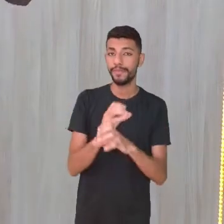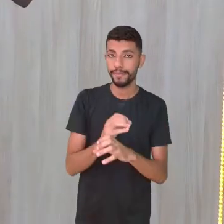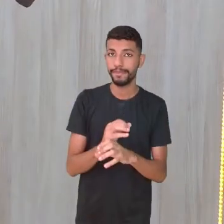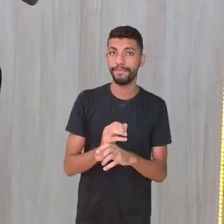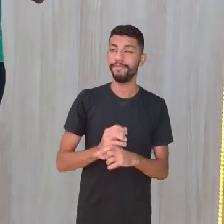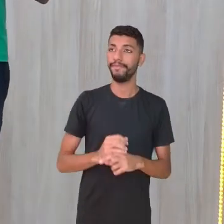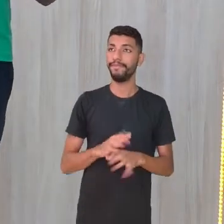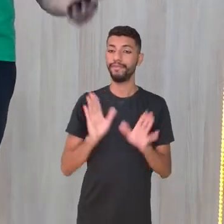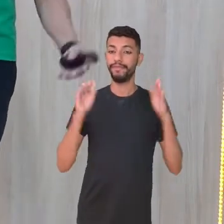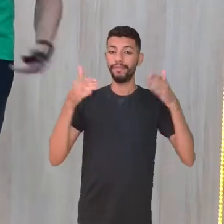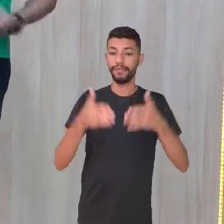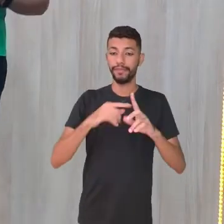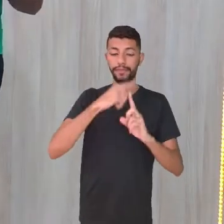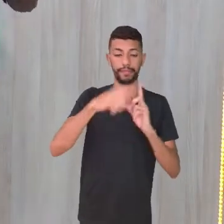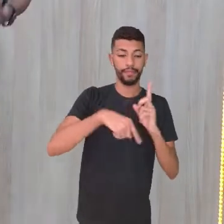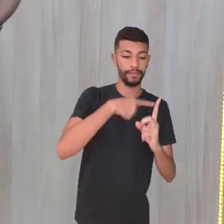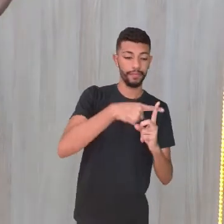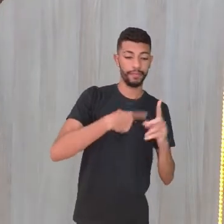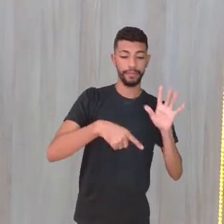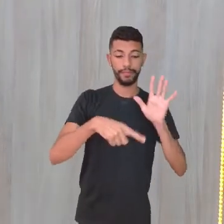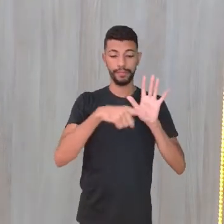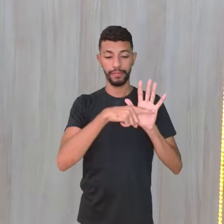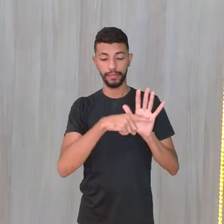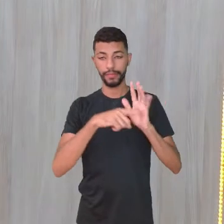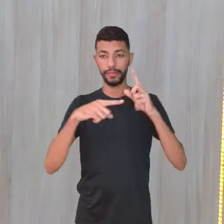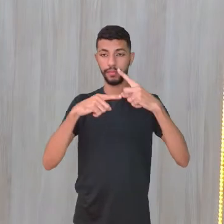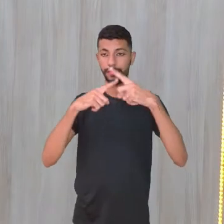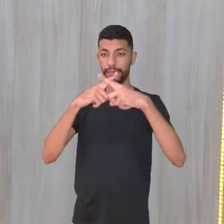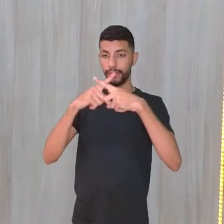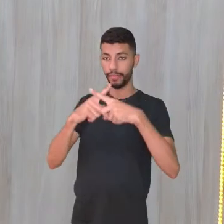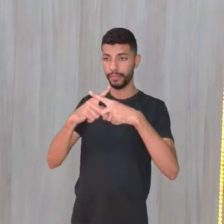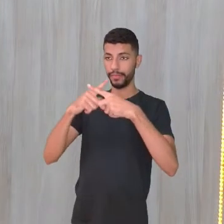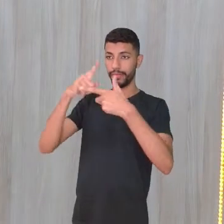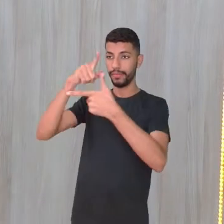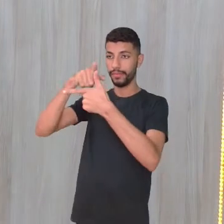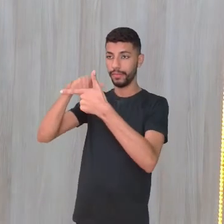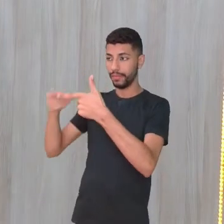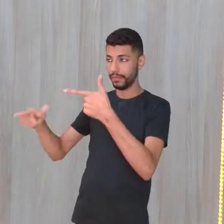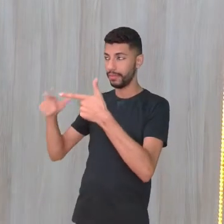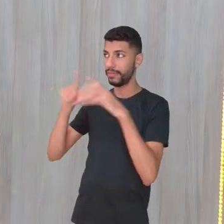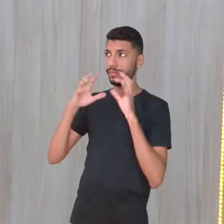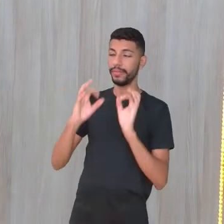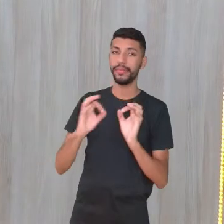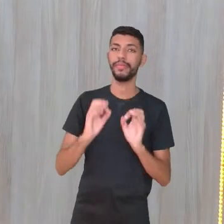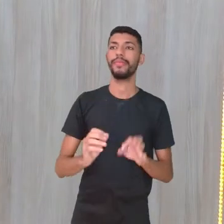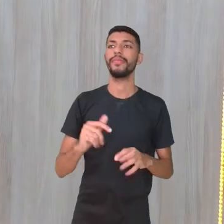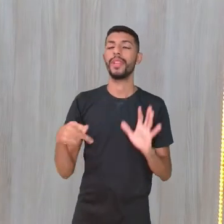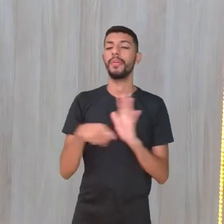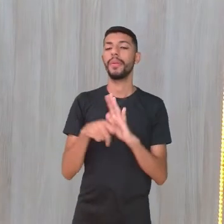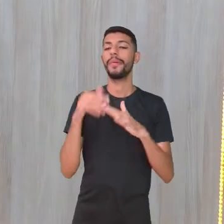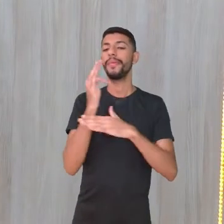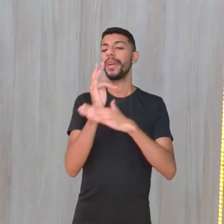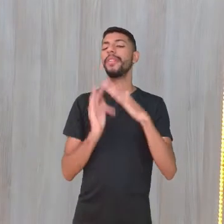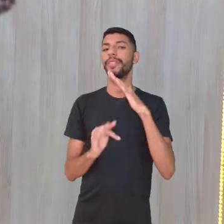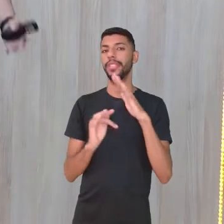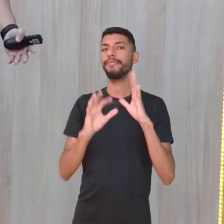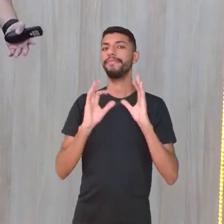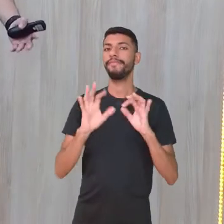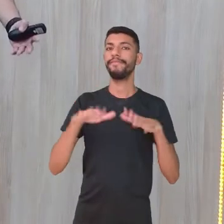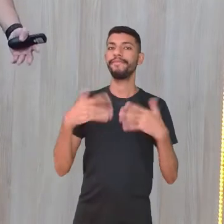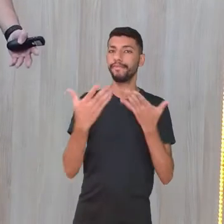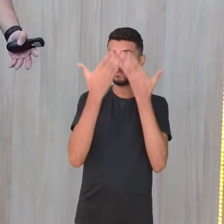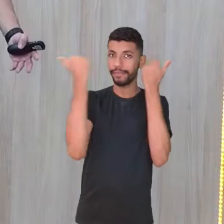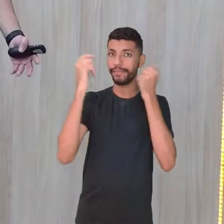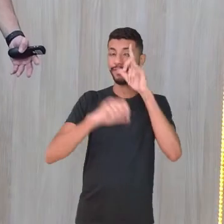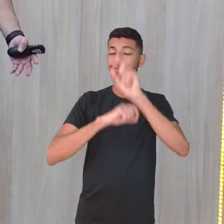vai para a adição, subtração, multiplicação e divisão dessas frações, aí a gente